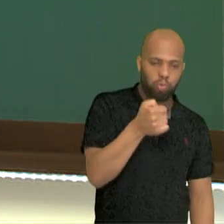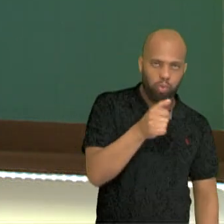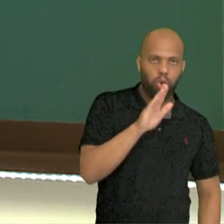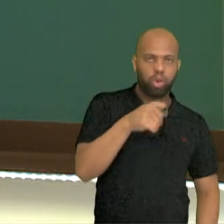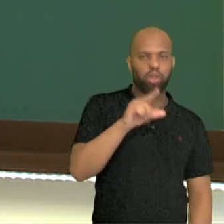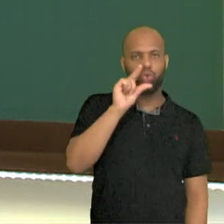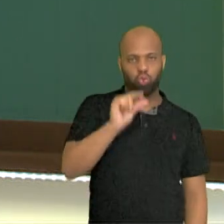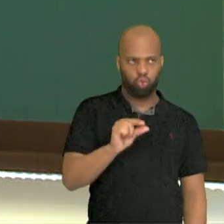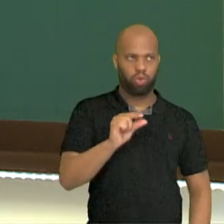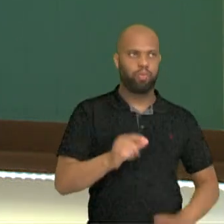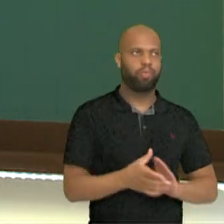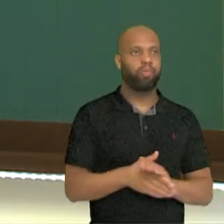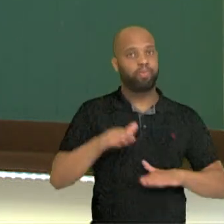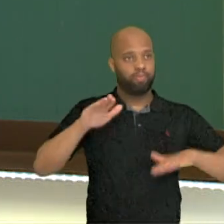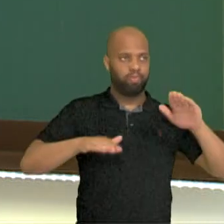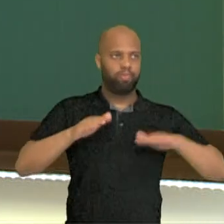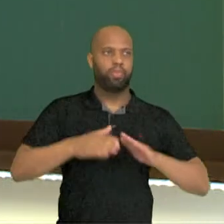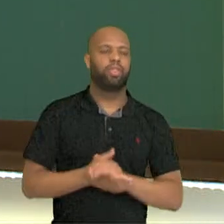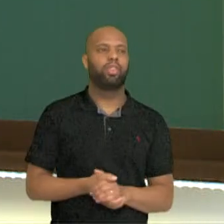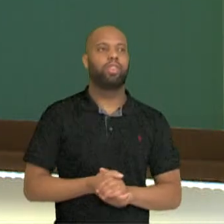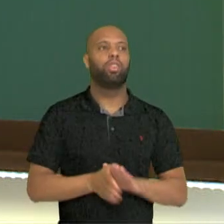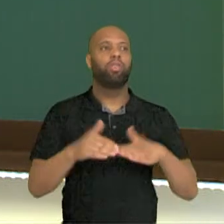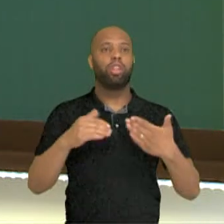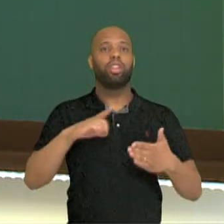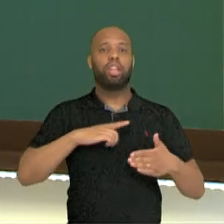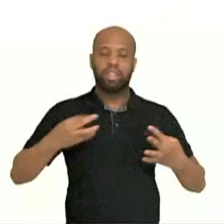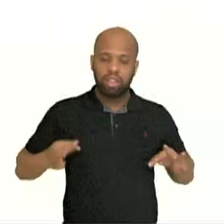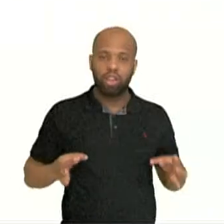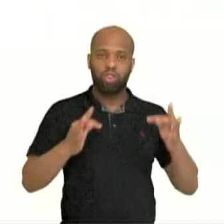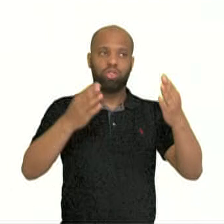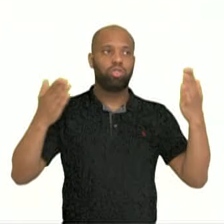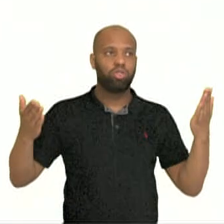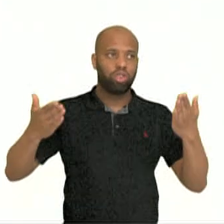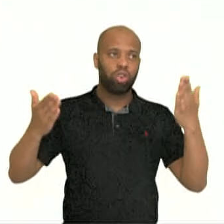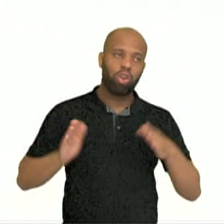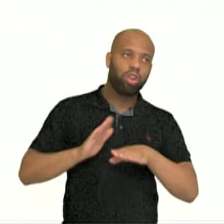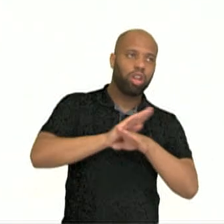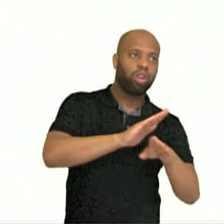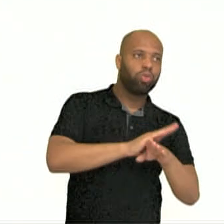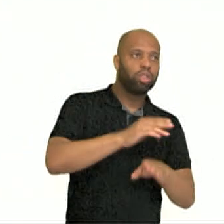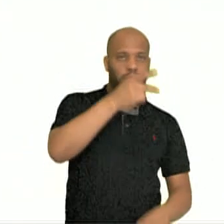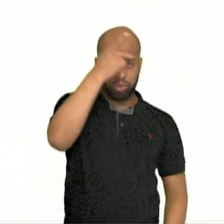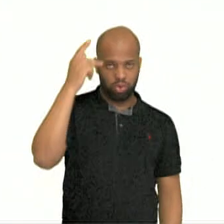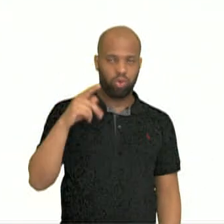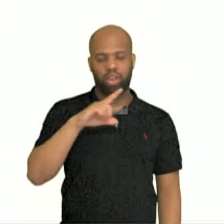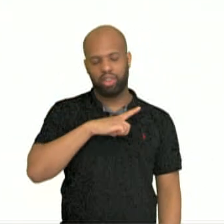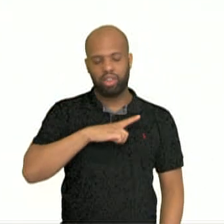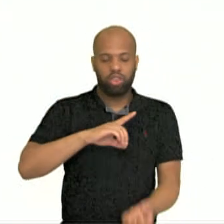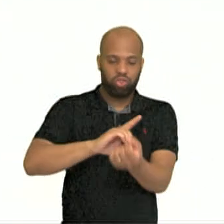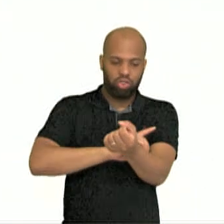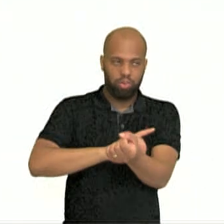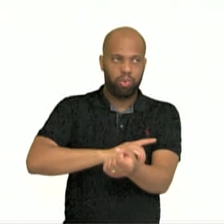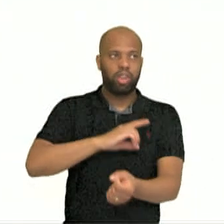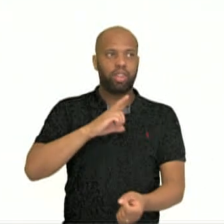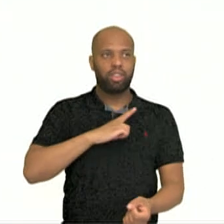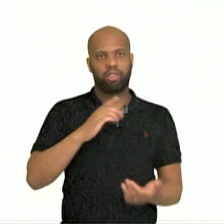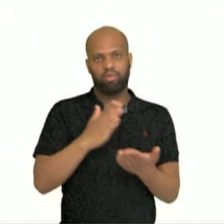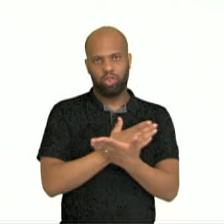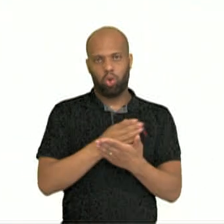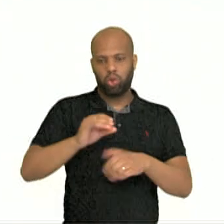insulina diminui. As tecnologias têm ajudado no tratamento da diabetes. Os aparelhos vão